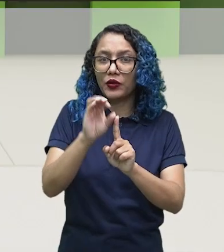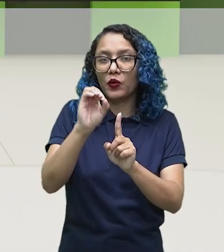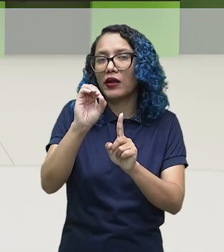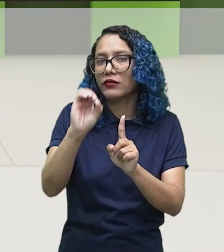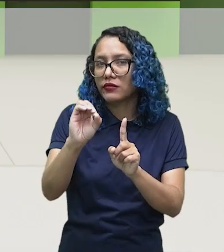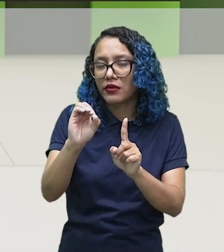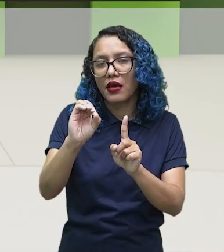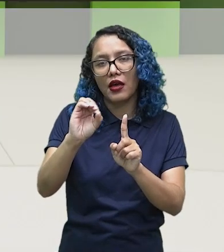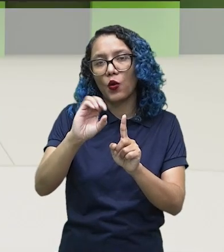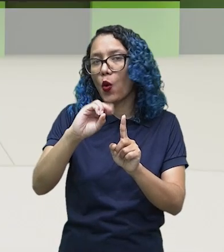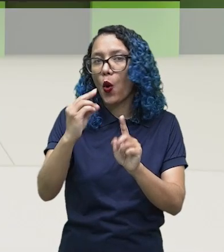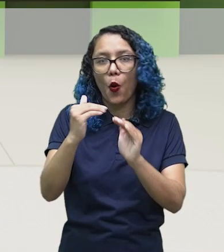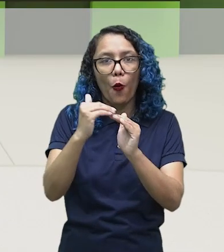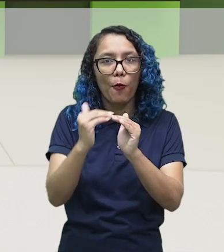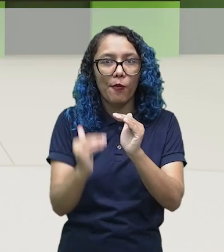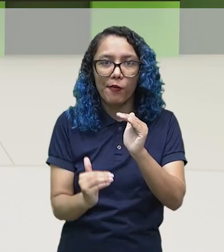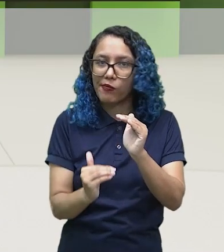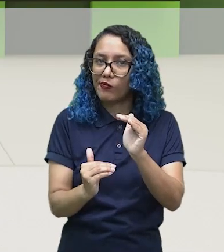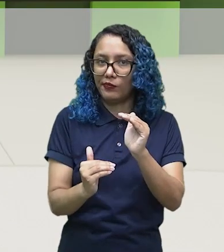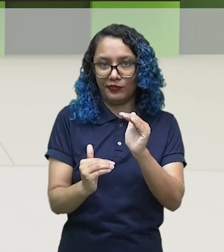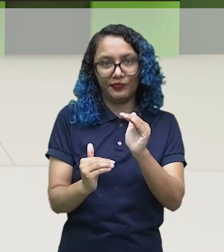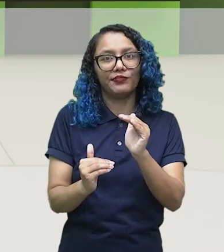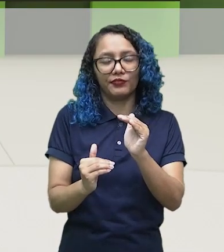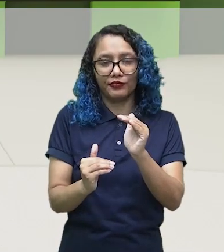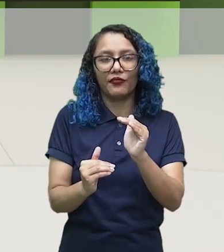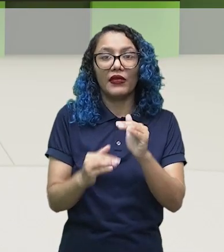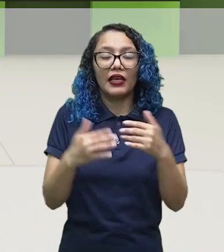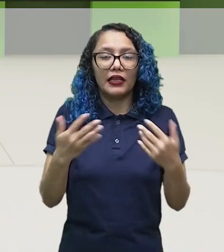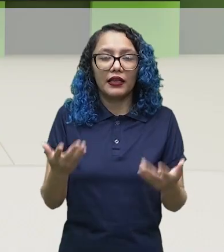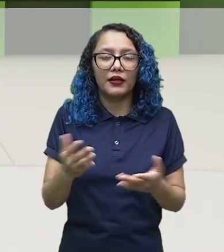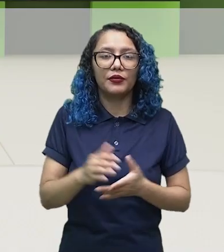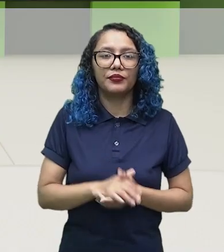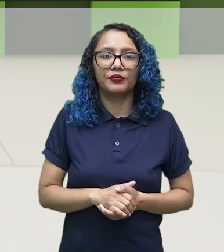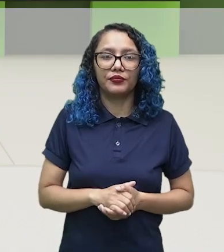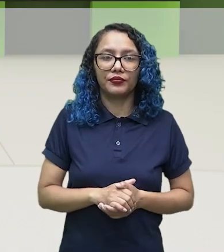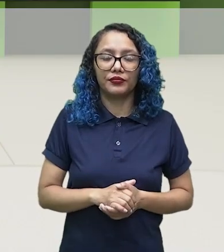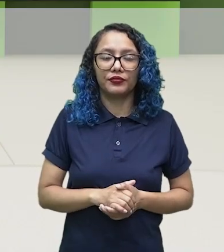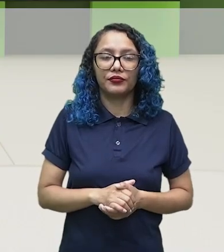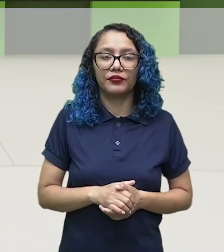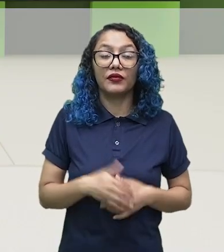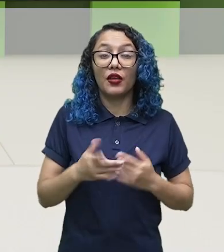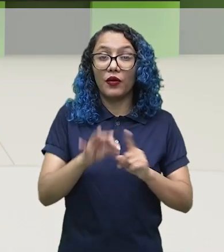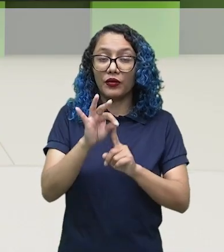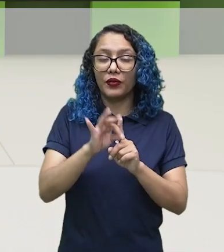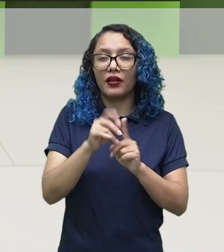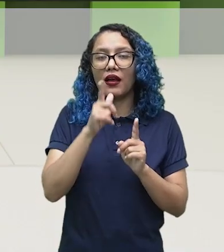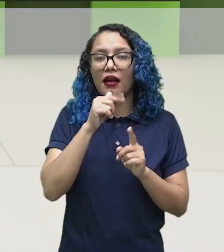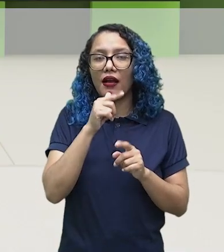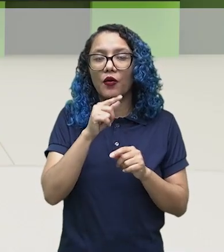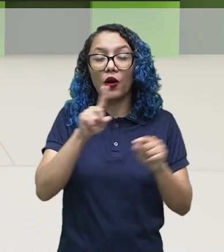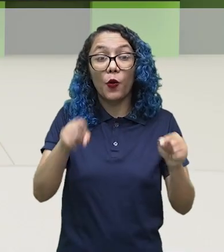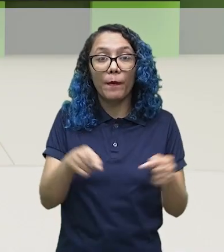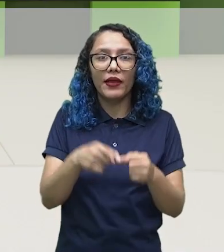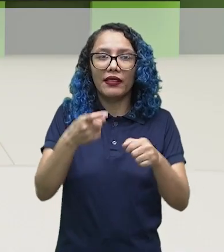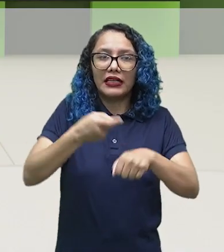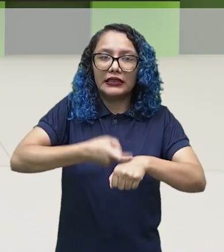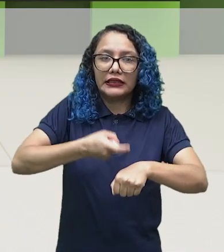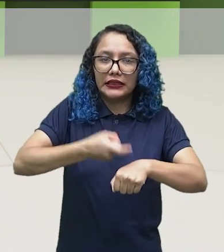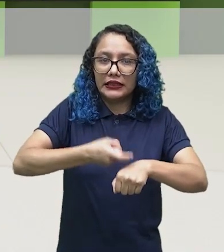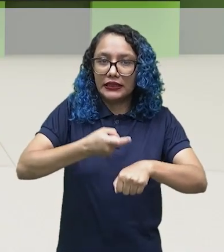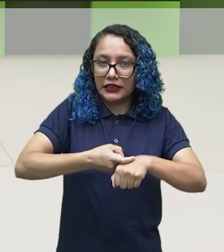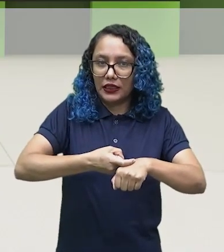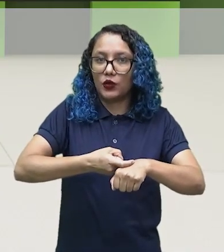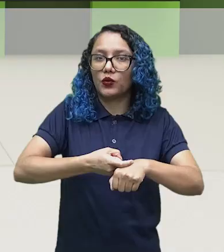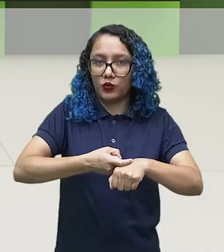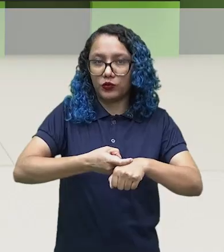0 graus ou até abaixo de 0 graus, né? Então, nessa temperatura, a água vai se apresentar na forma de gelo, no